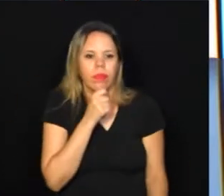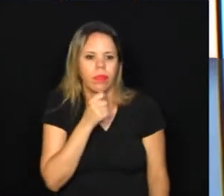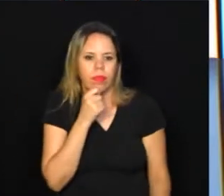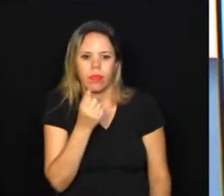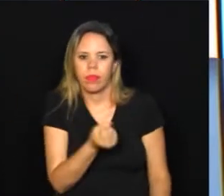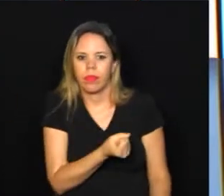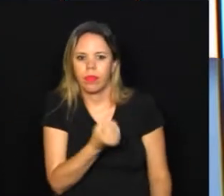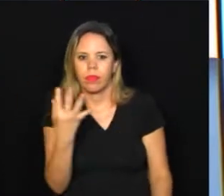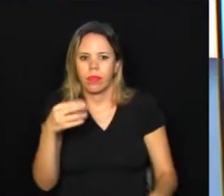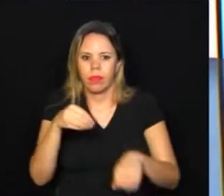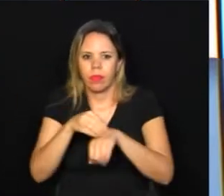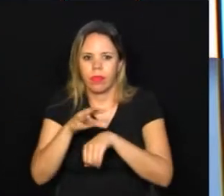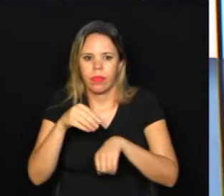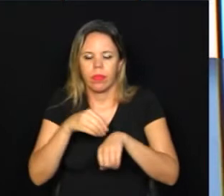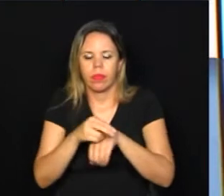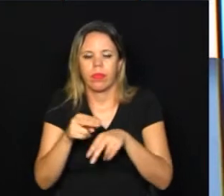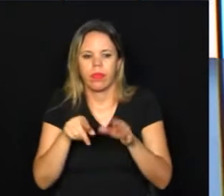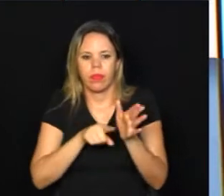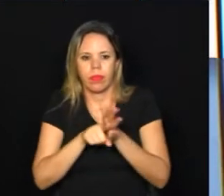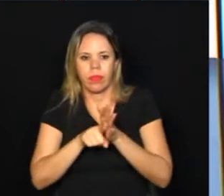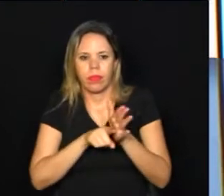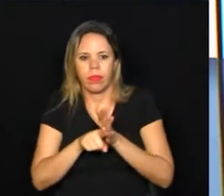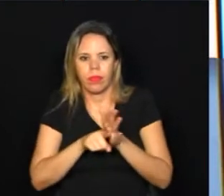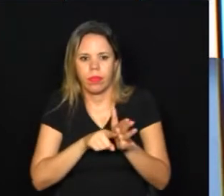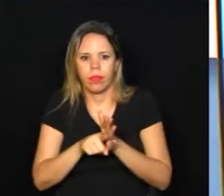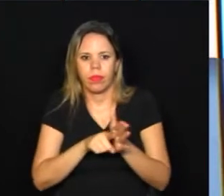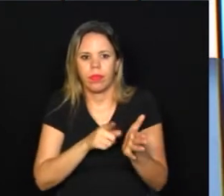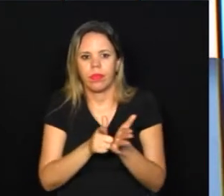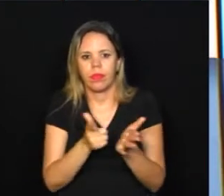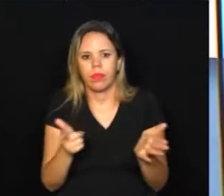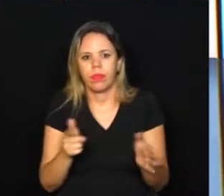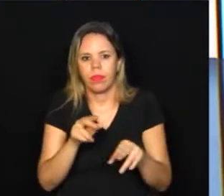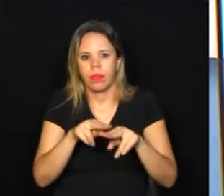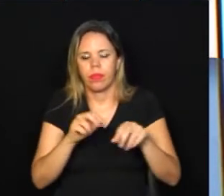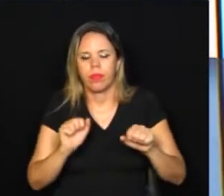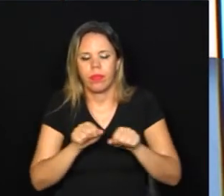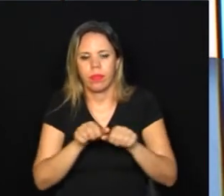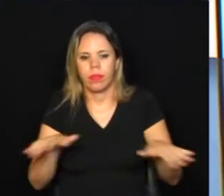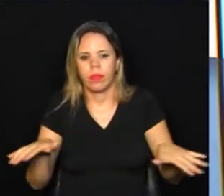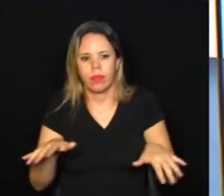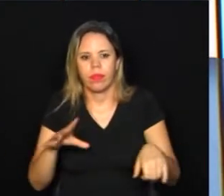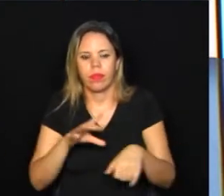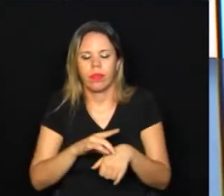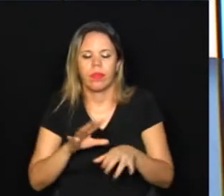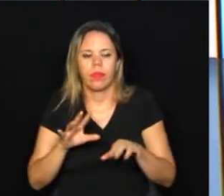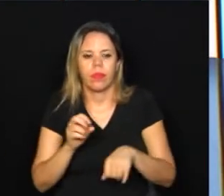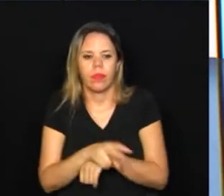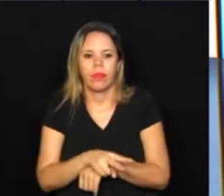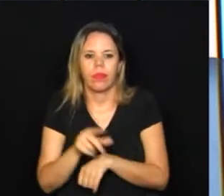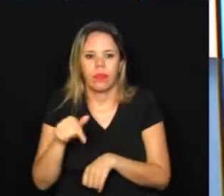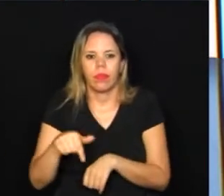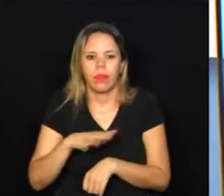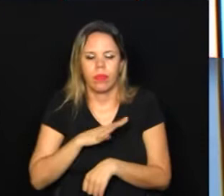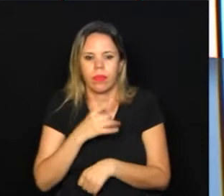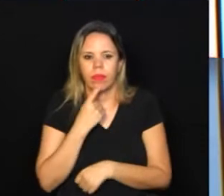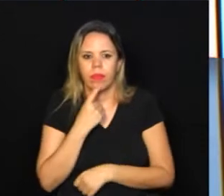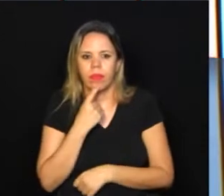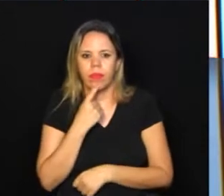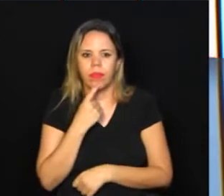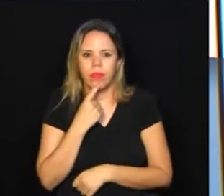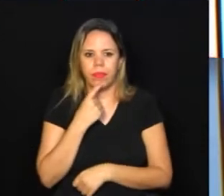de maior transmissão, de acordo com os boletins epidemiológicos fornecidos aqui na cidade de